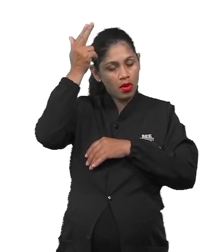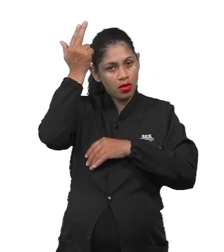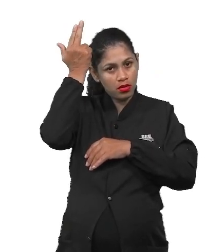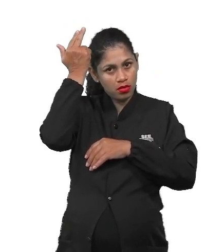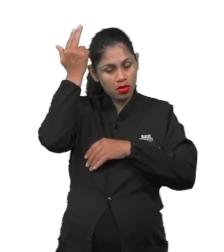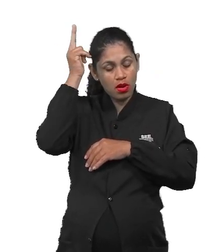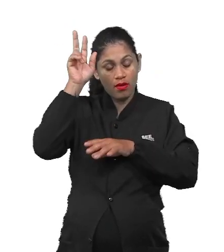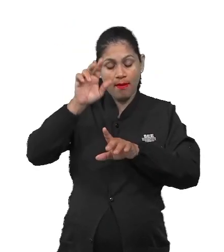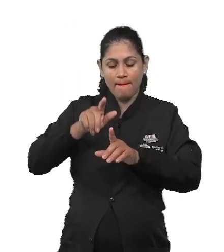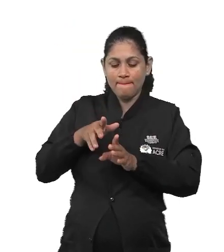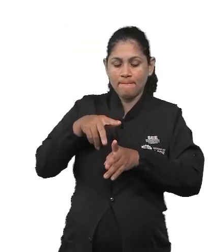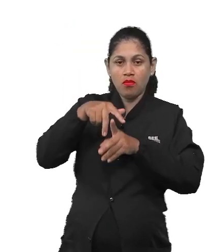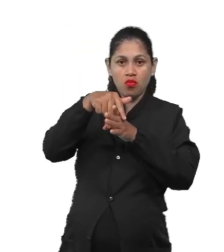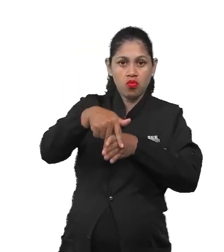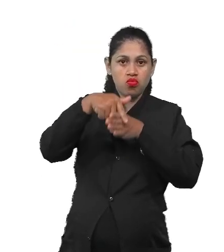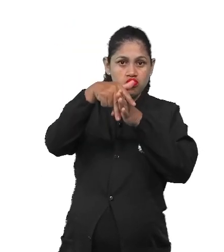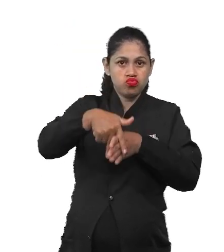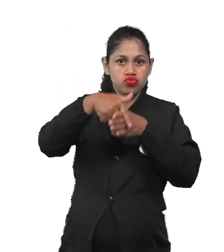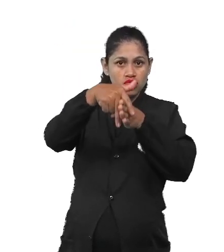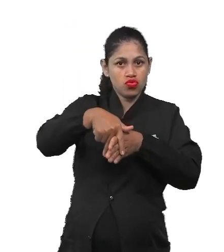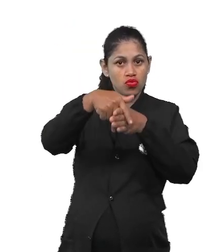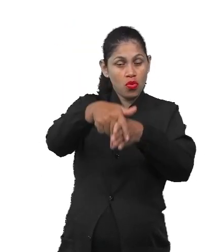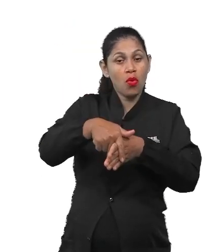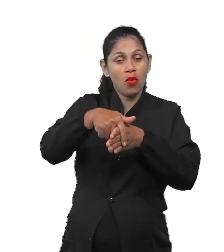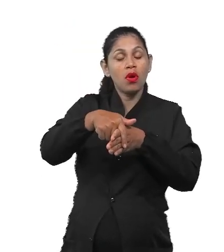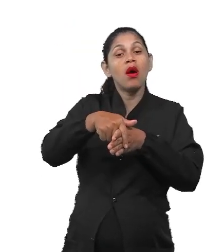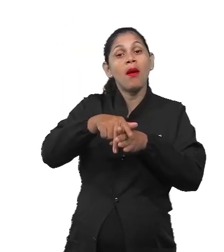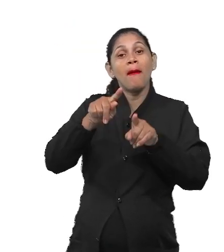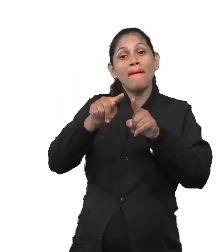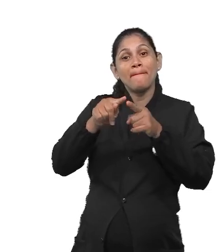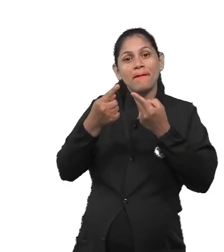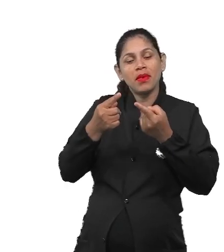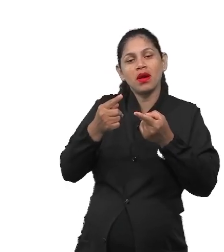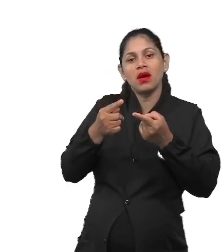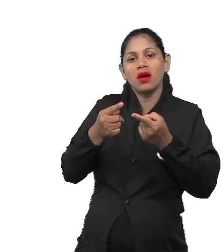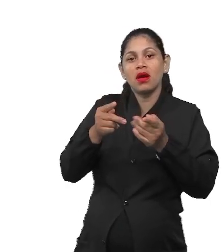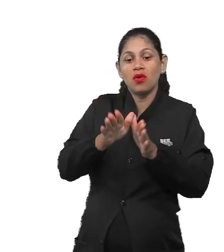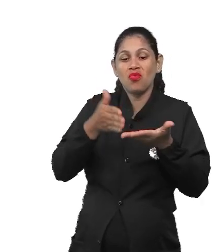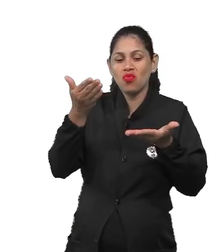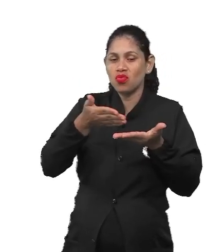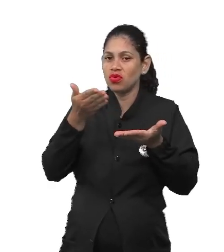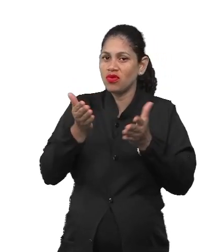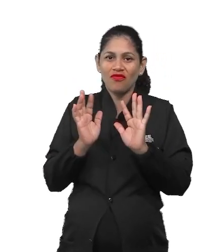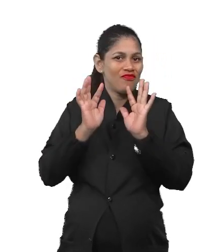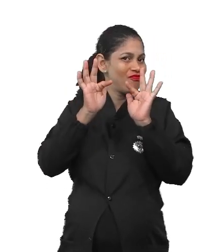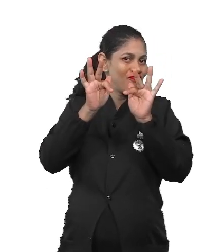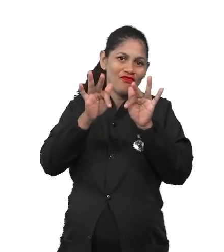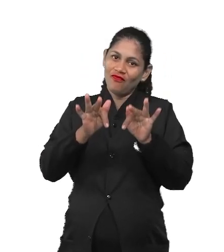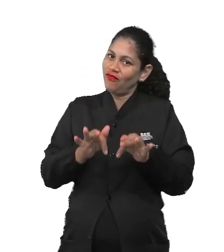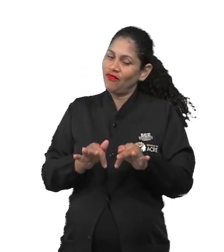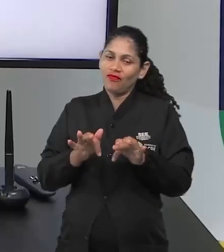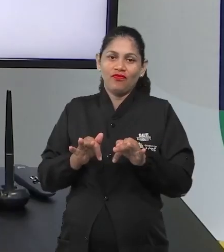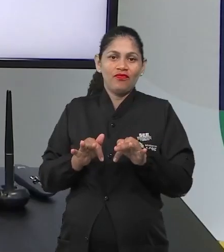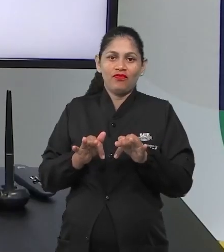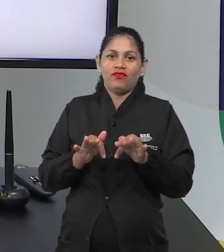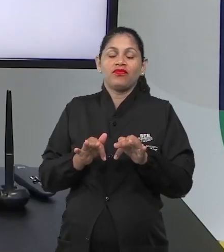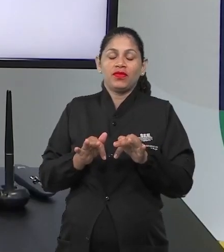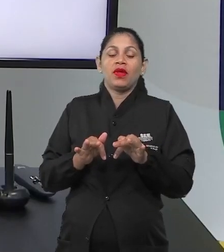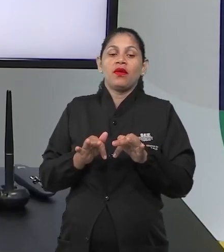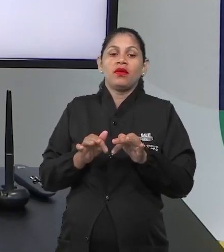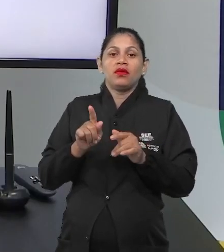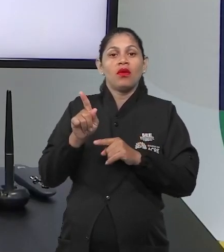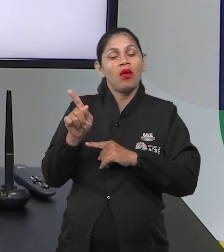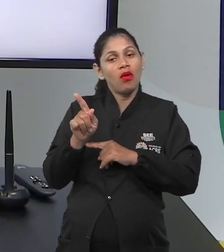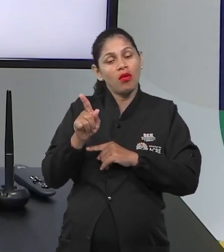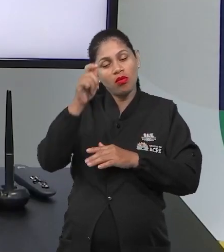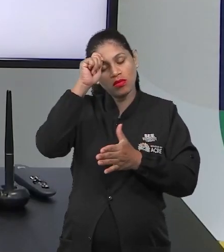dessa jornada. Porém, esse livro ele não foi finalizado. Então, Geoffrey Chaucer escreveu essas histórias,